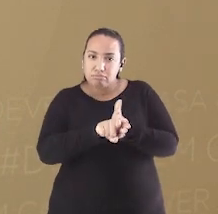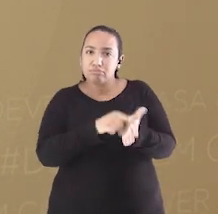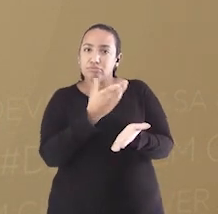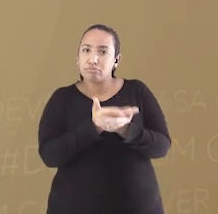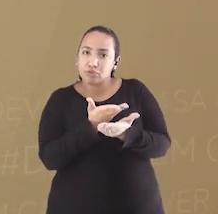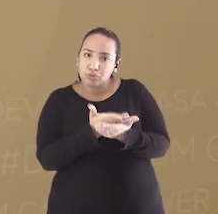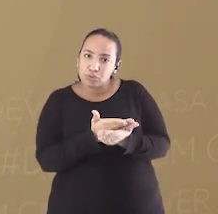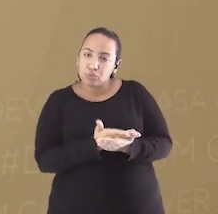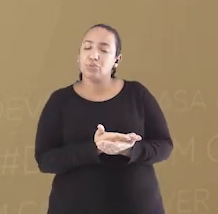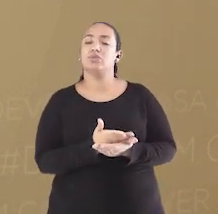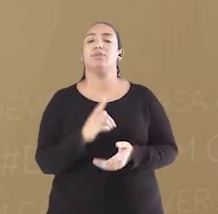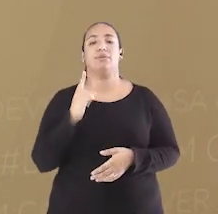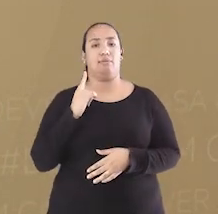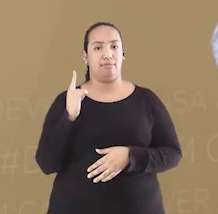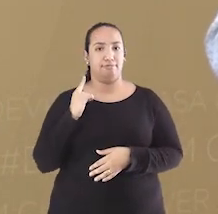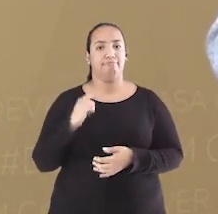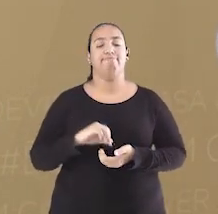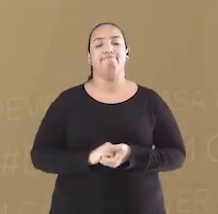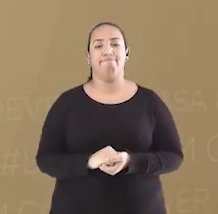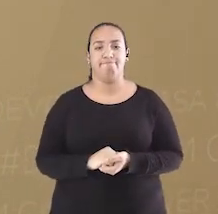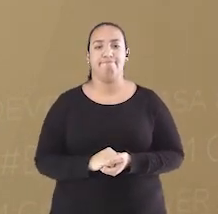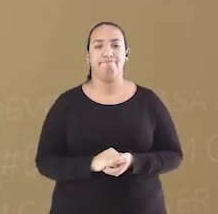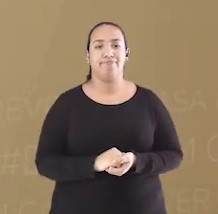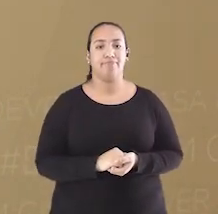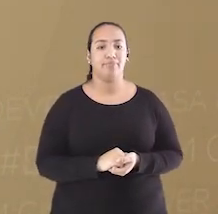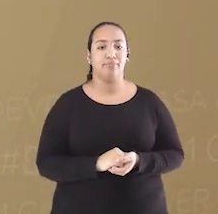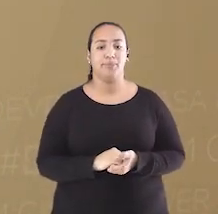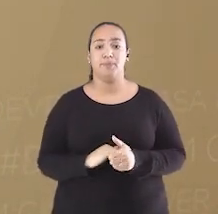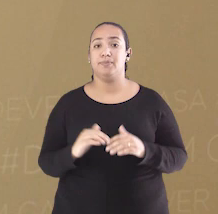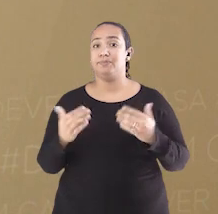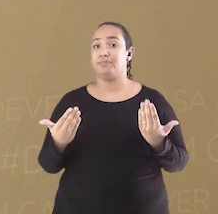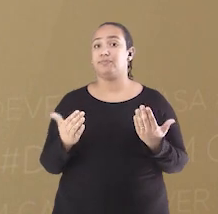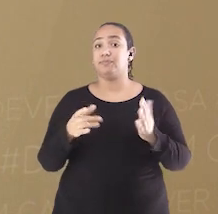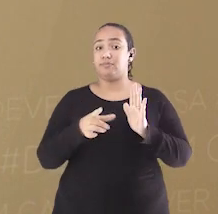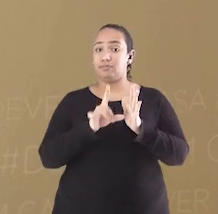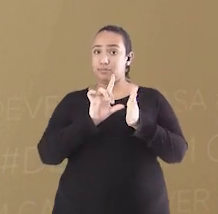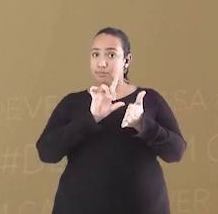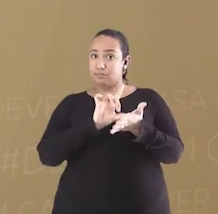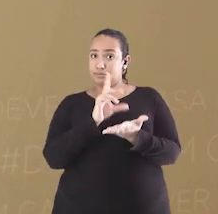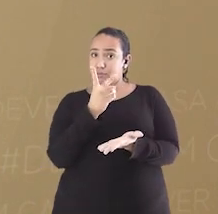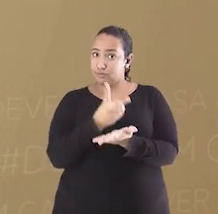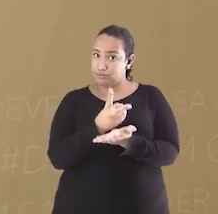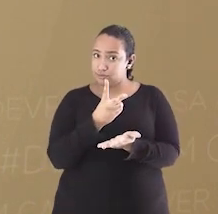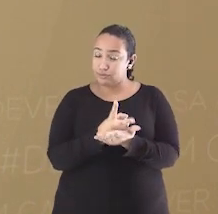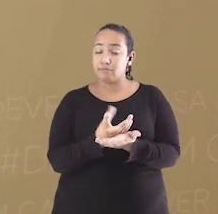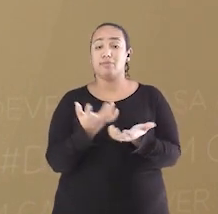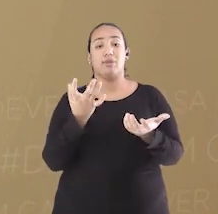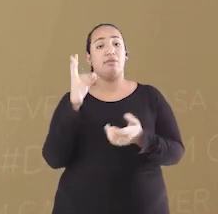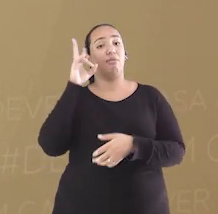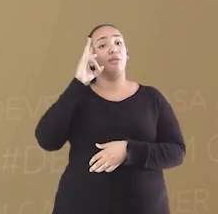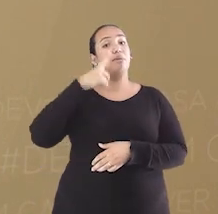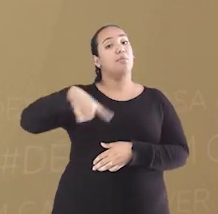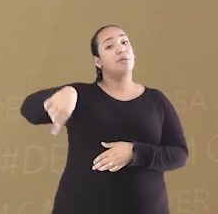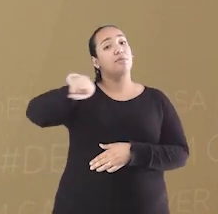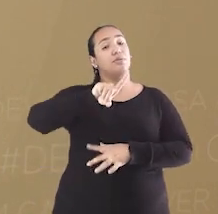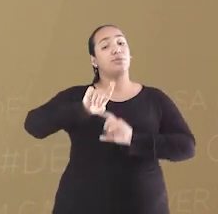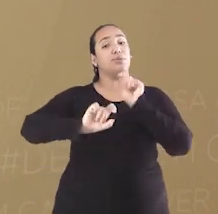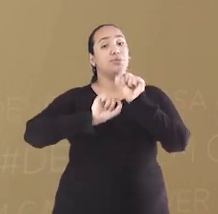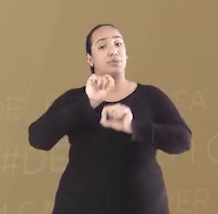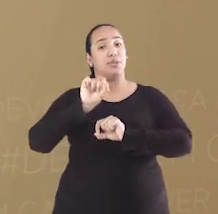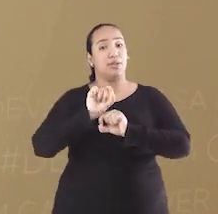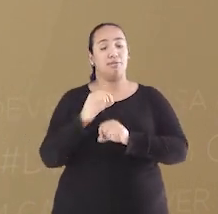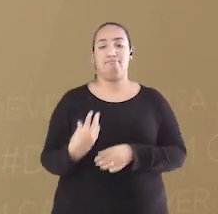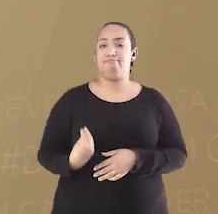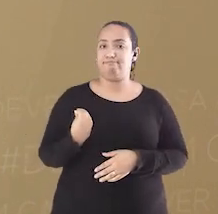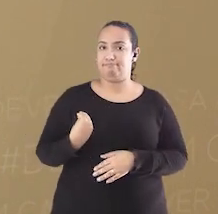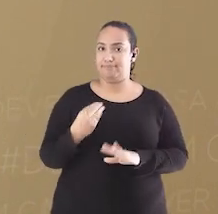pela antropologia. Bom, antes de prosseguirmos, como de praxe, eu quero lembrar a você da